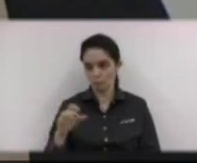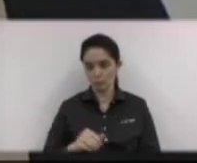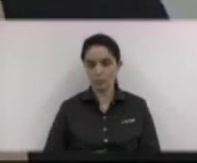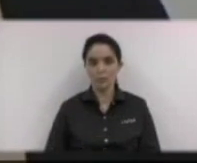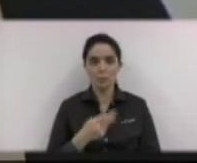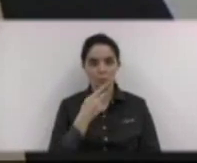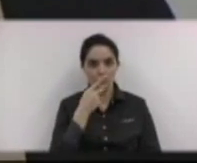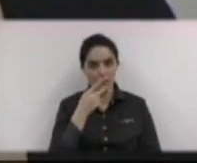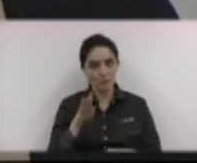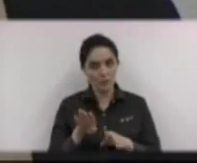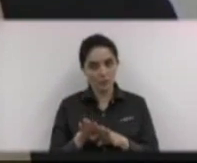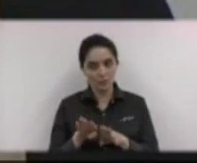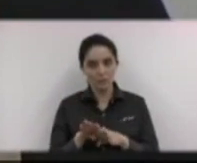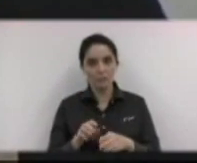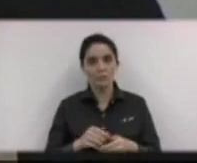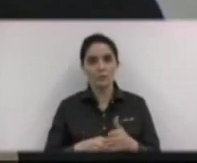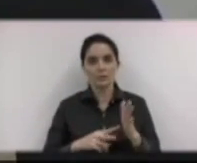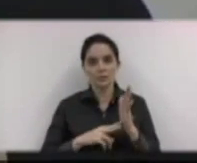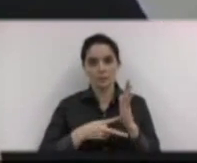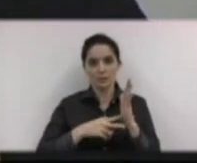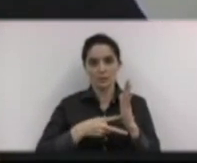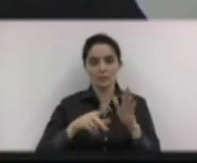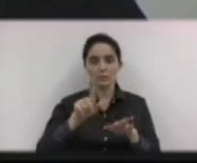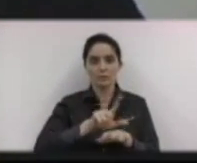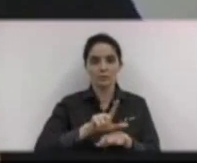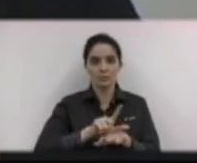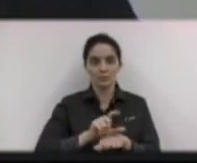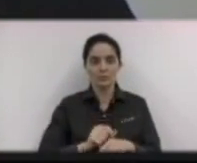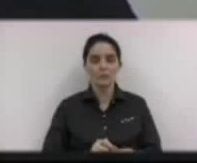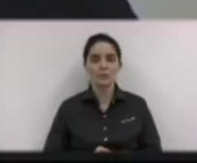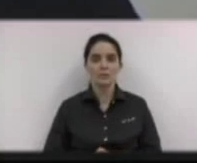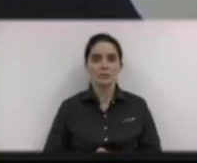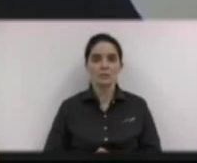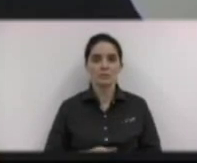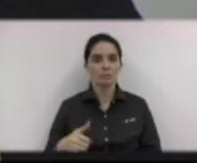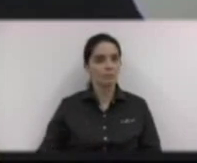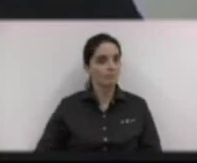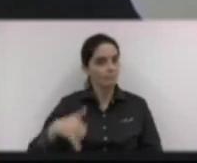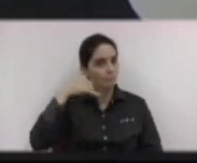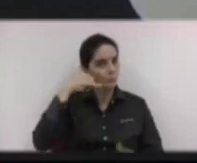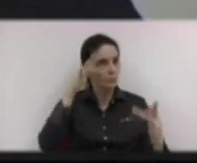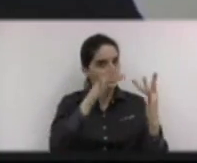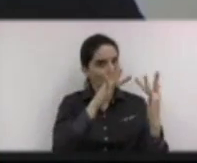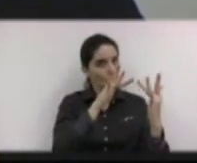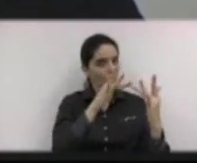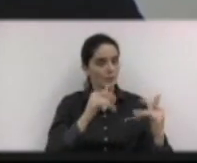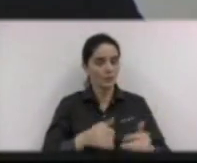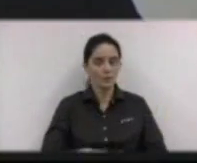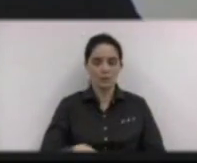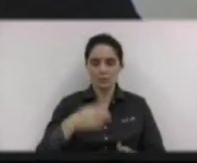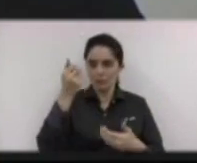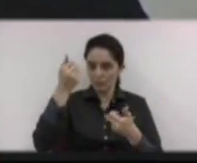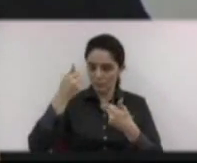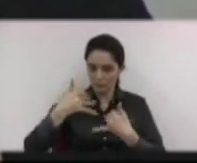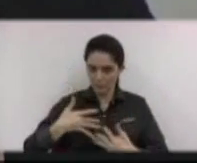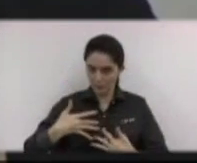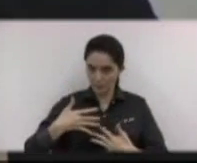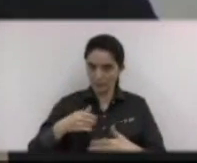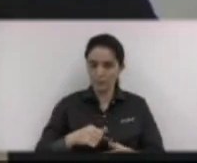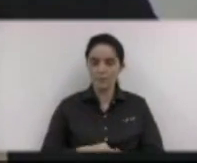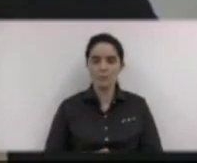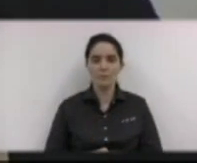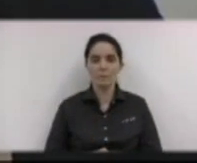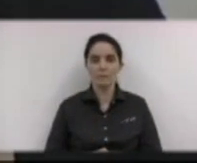reforçar também que o Sindicato dos Comerciários entrou em contato hoje conosco, falando da preocupação